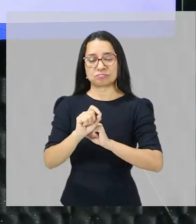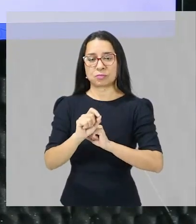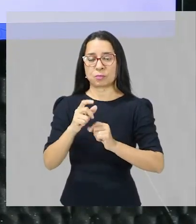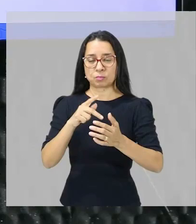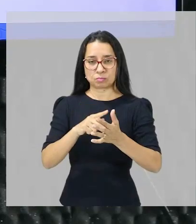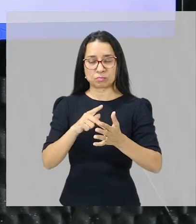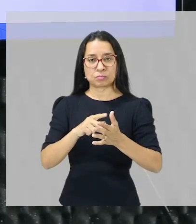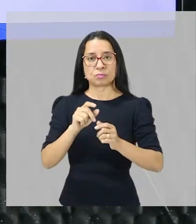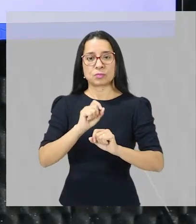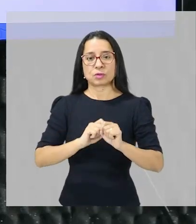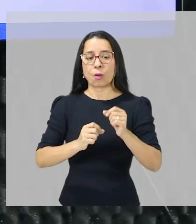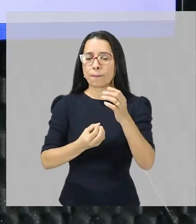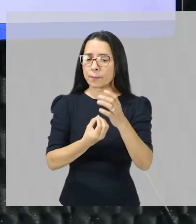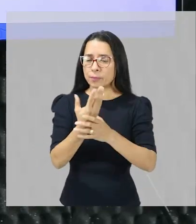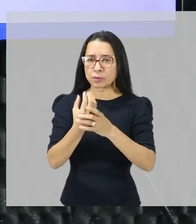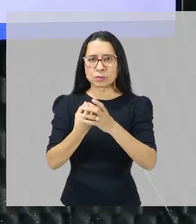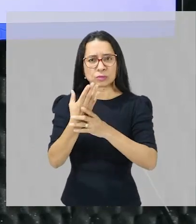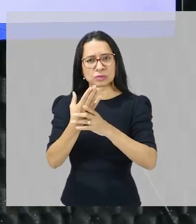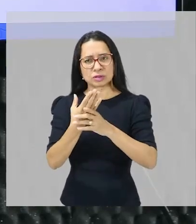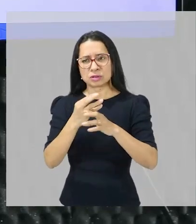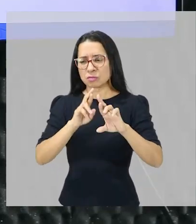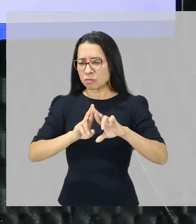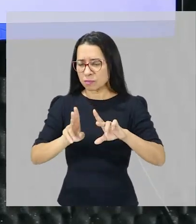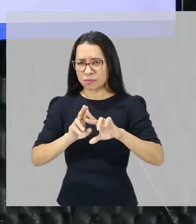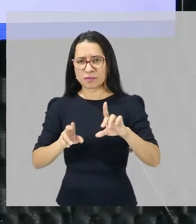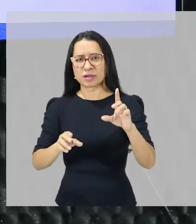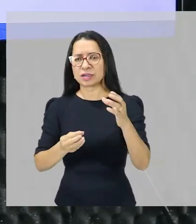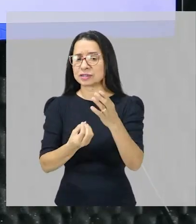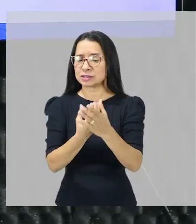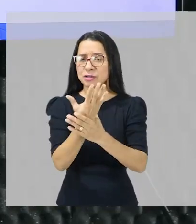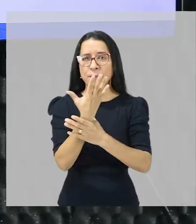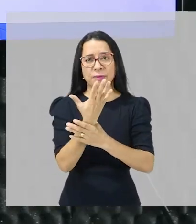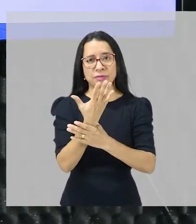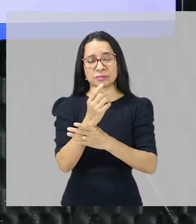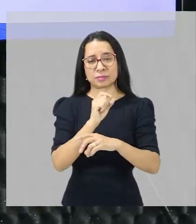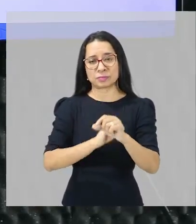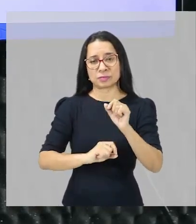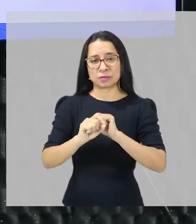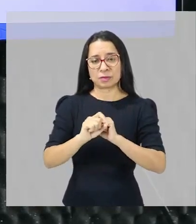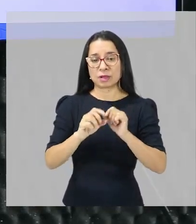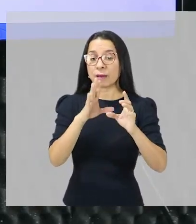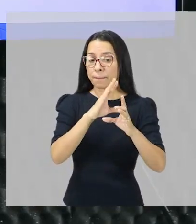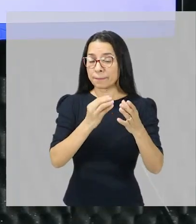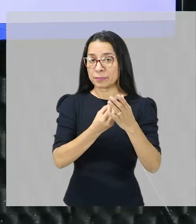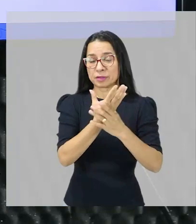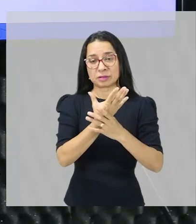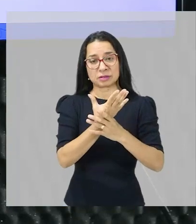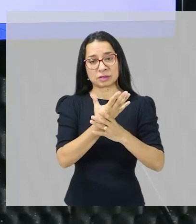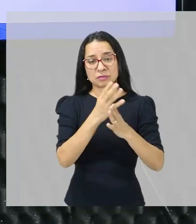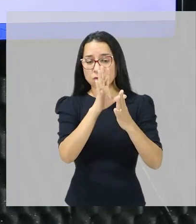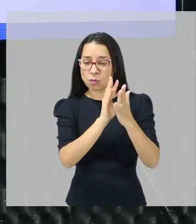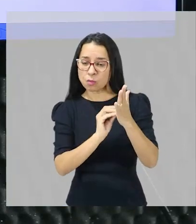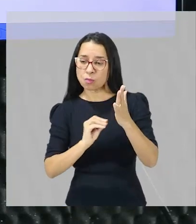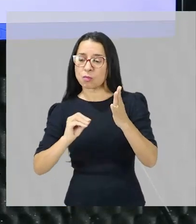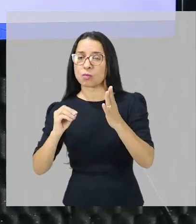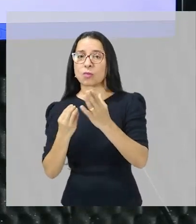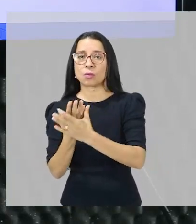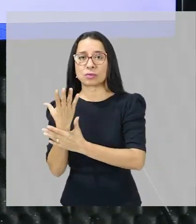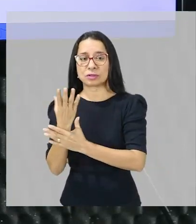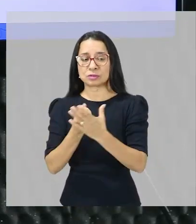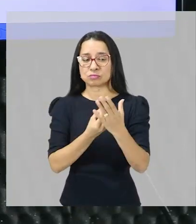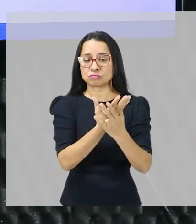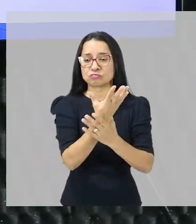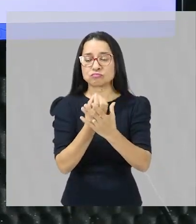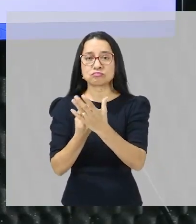todas clones de uma mesma planta. E essa planta que foi clonada, ela apresentava aqui, ó, folhas verdes. Então, se